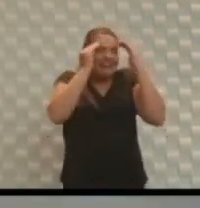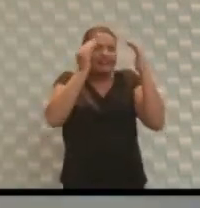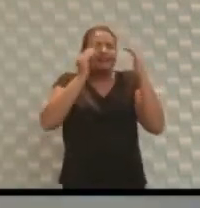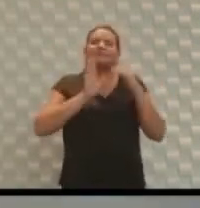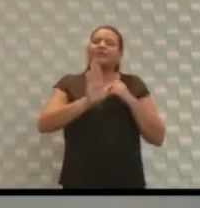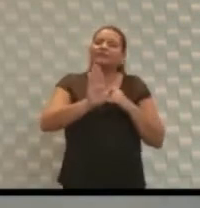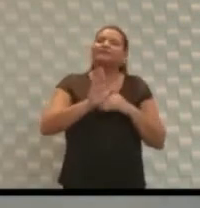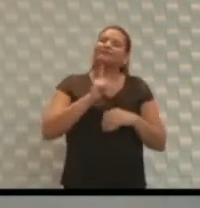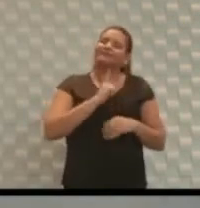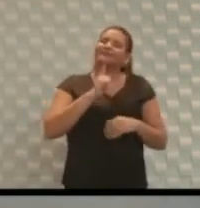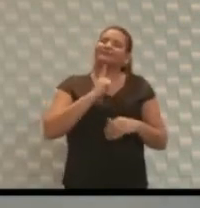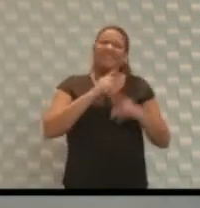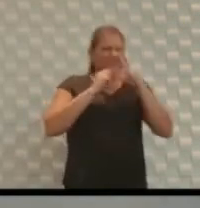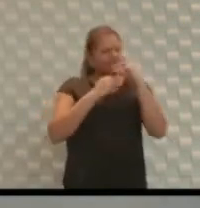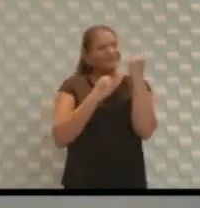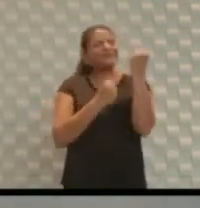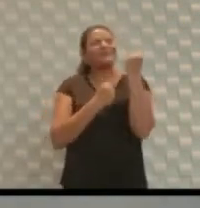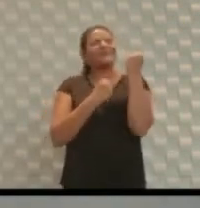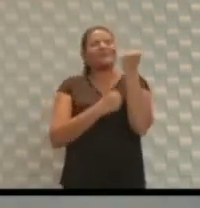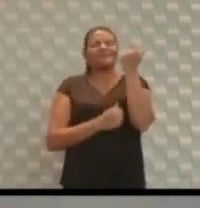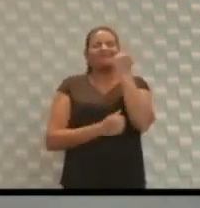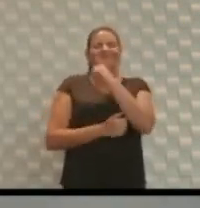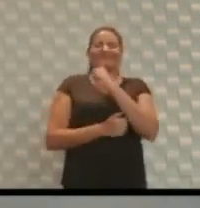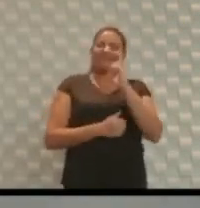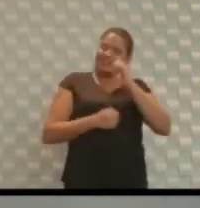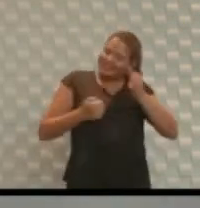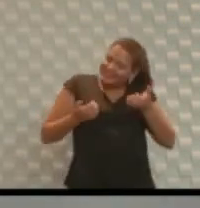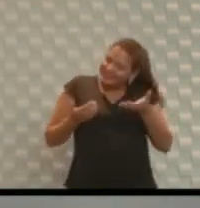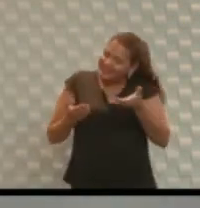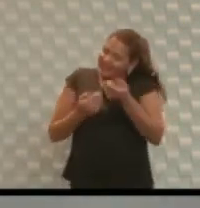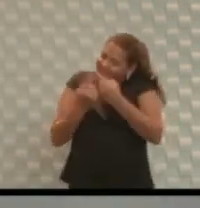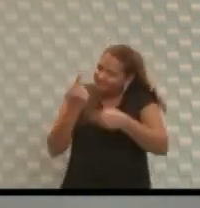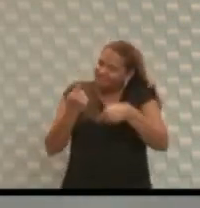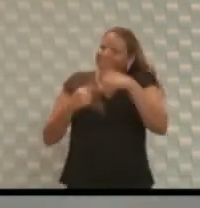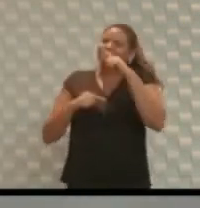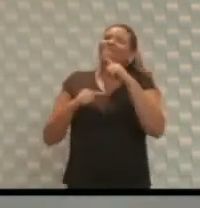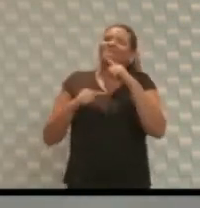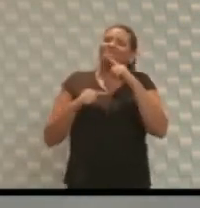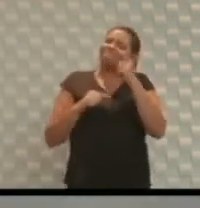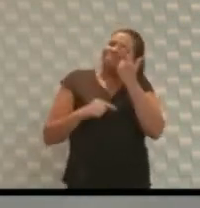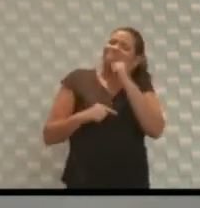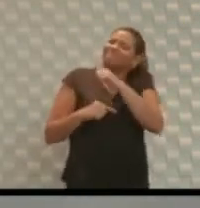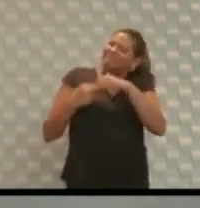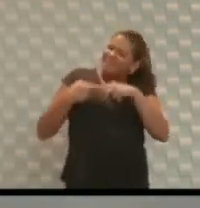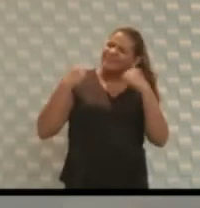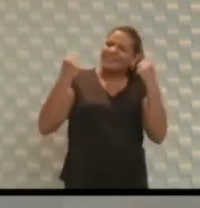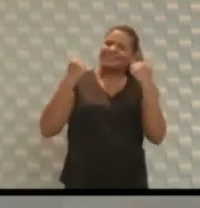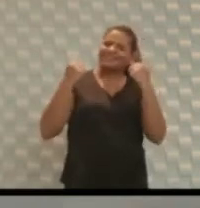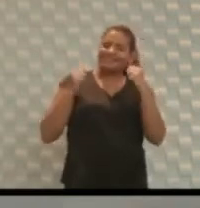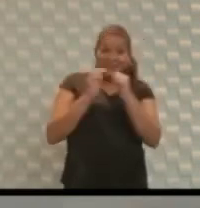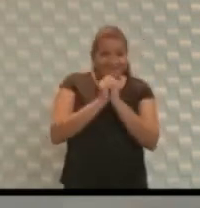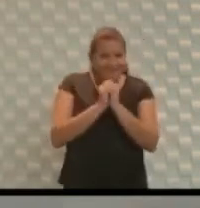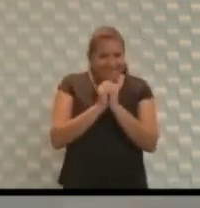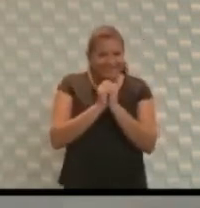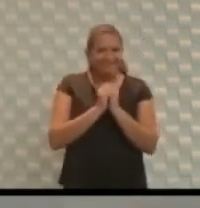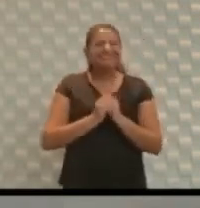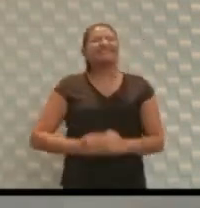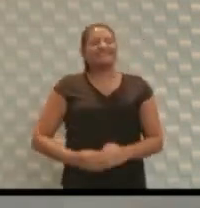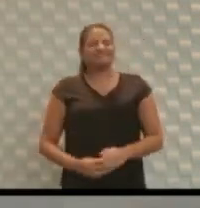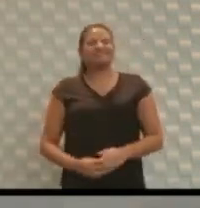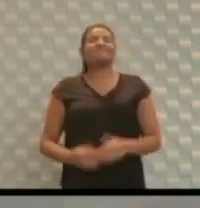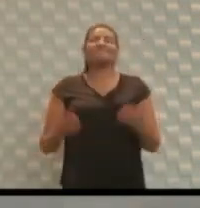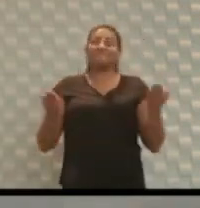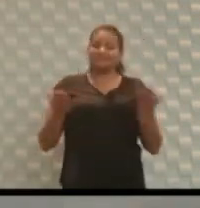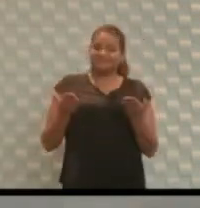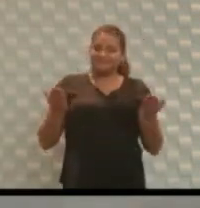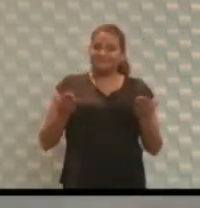e força para enfrentar os desafios da vida e vencê-los. Amém? Então, eu gostaria que você fechasse